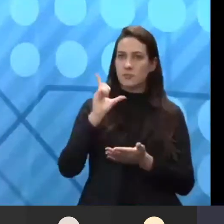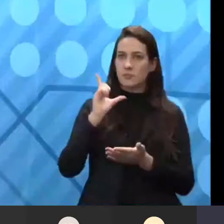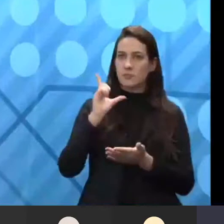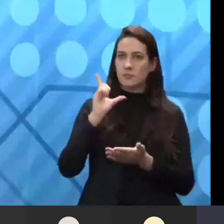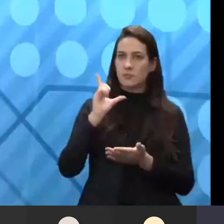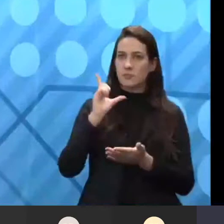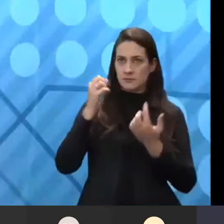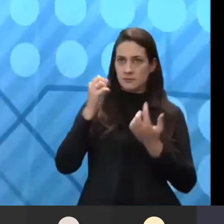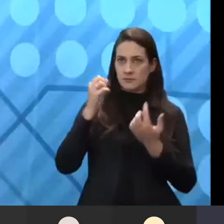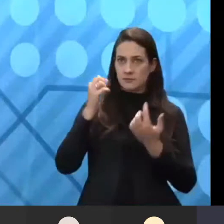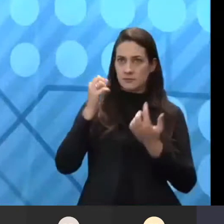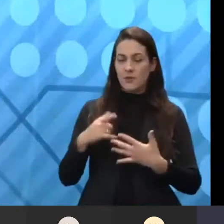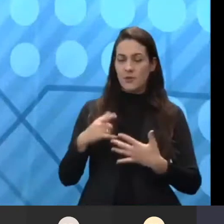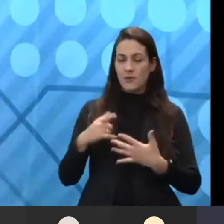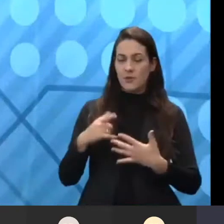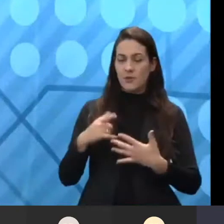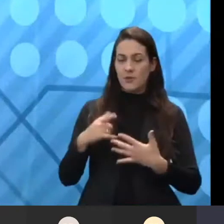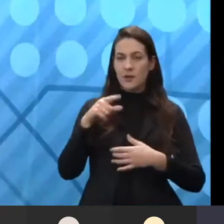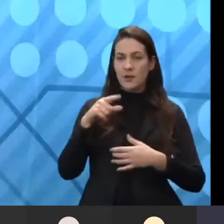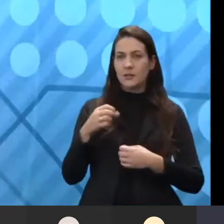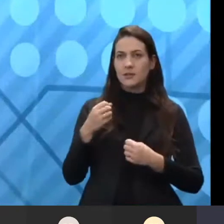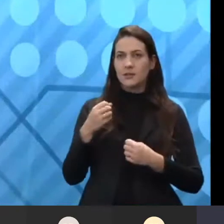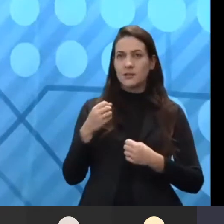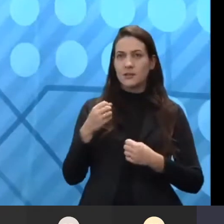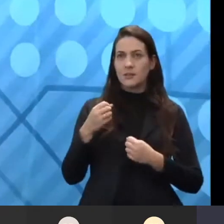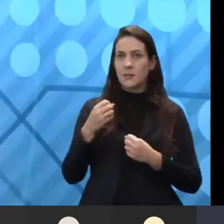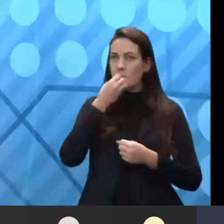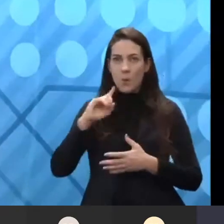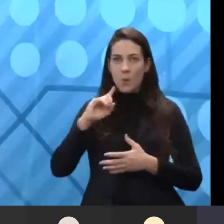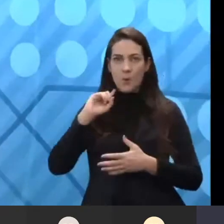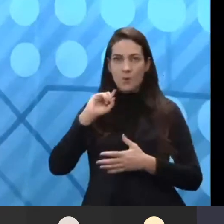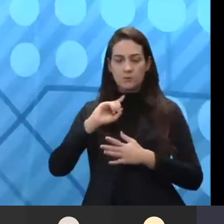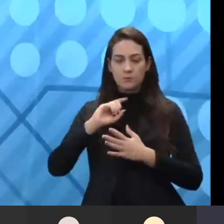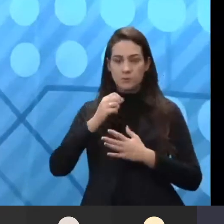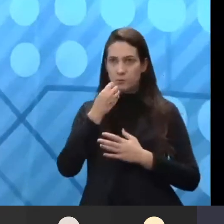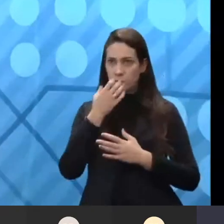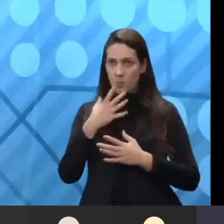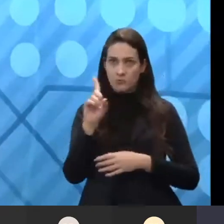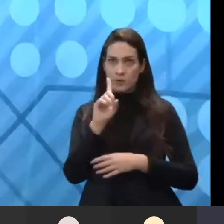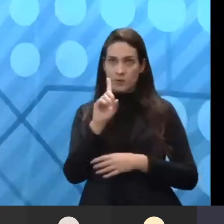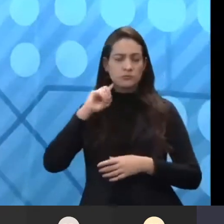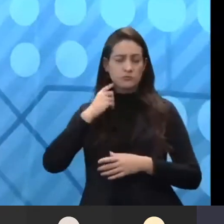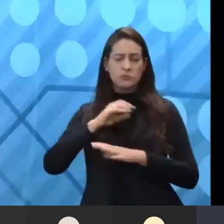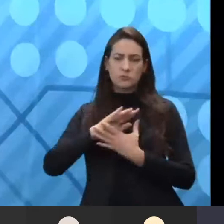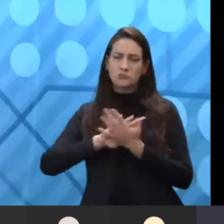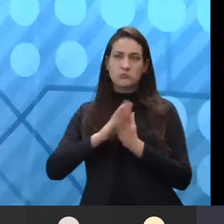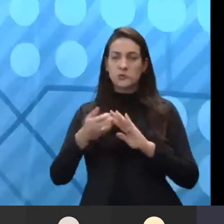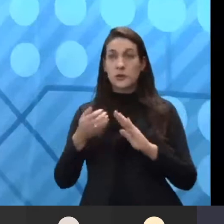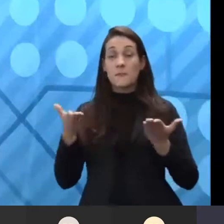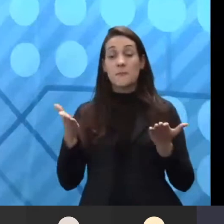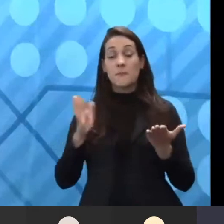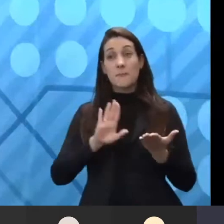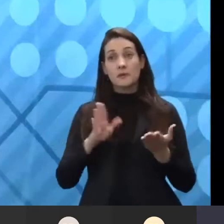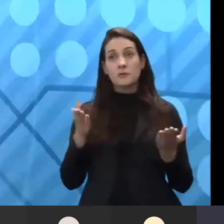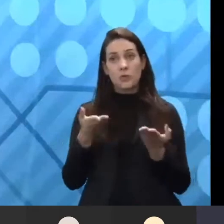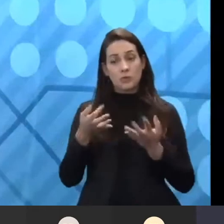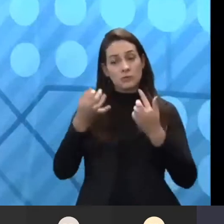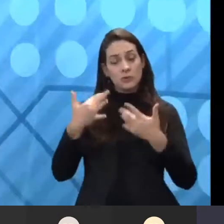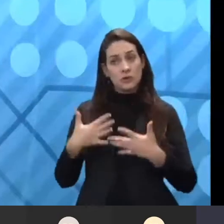para remover a sujidade das mãos. E na aula de hoje, nós vamos comprovar se realmente o detergente, ele é ou não um